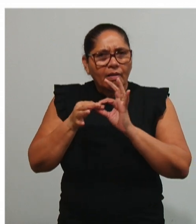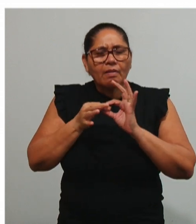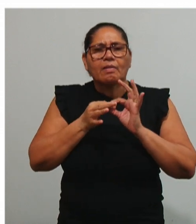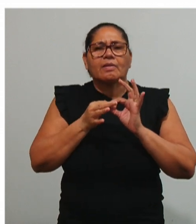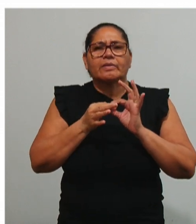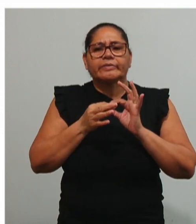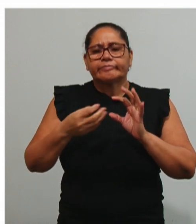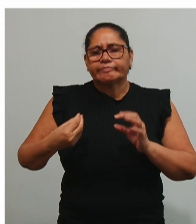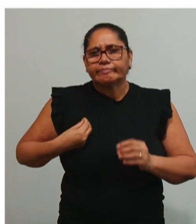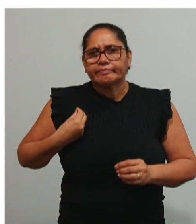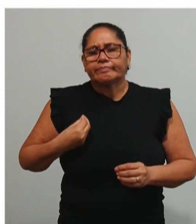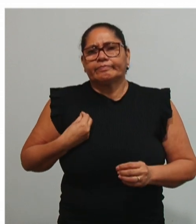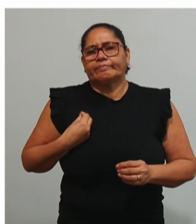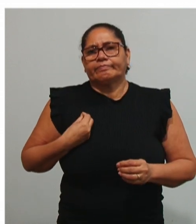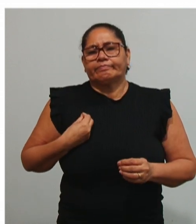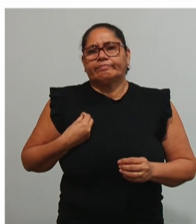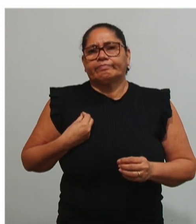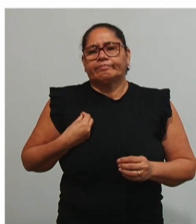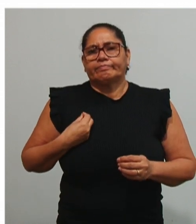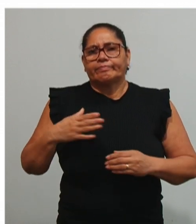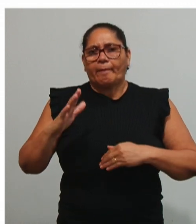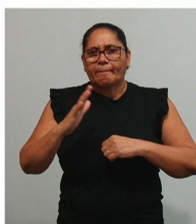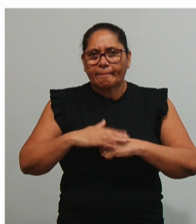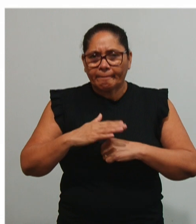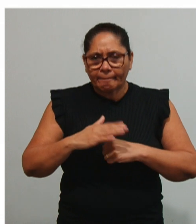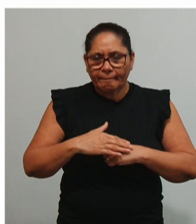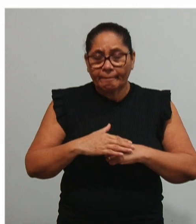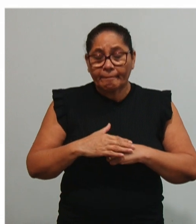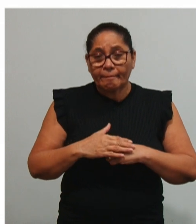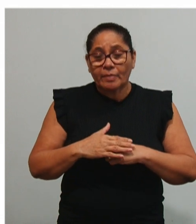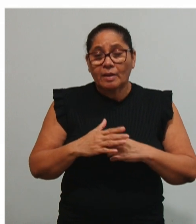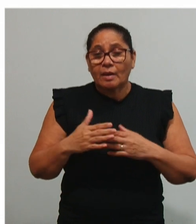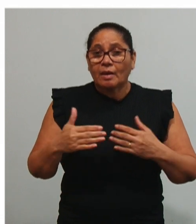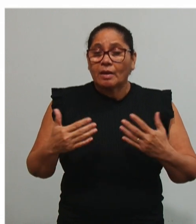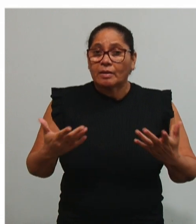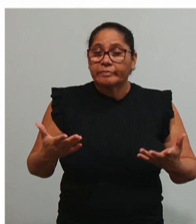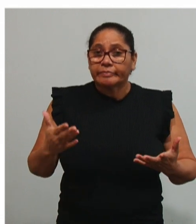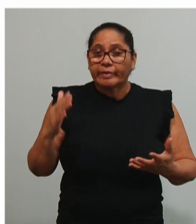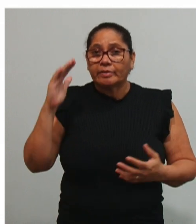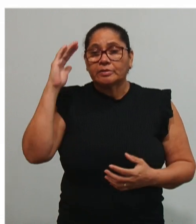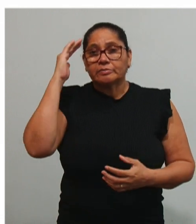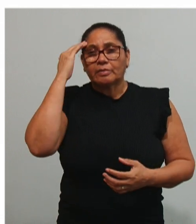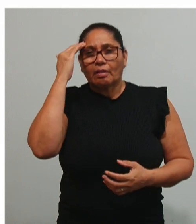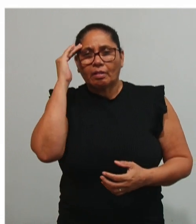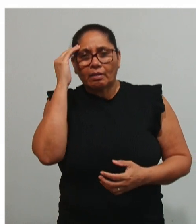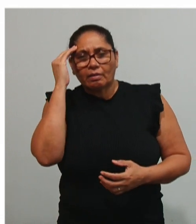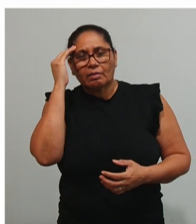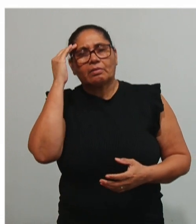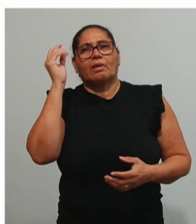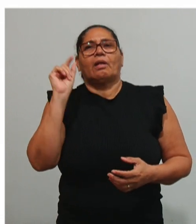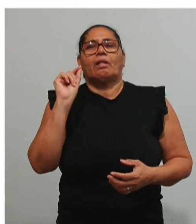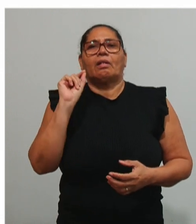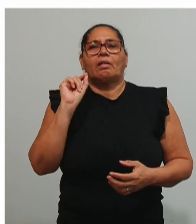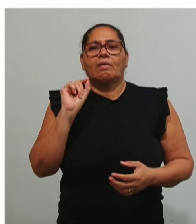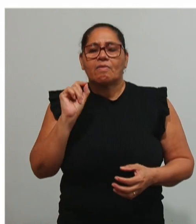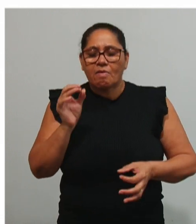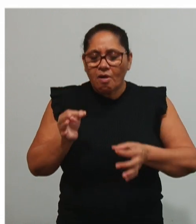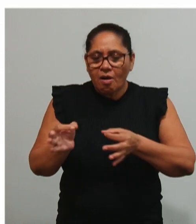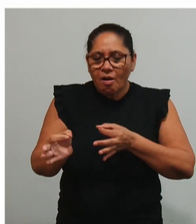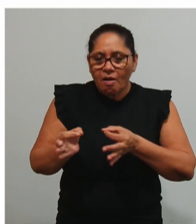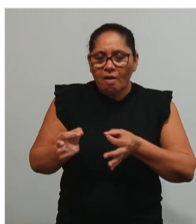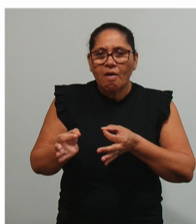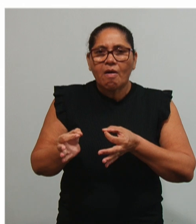para essa ação? Então, fechando esse entendimento, né, sobre o que é